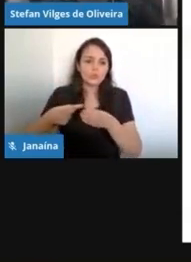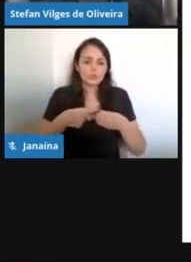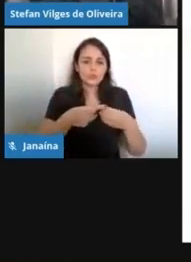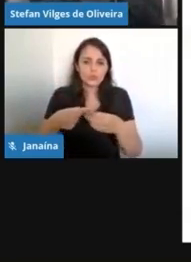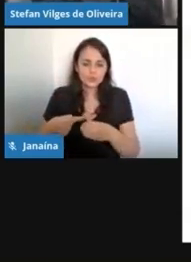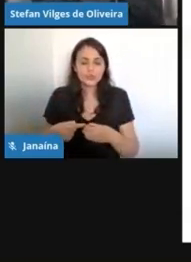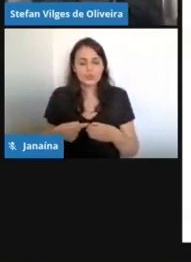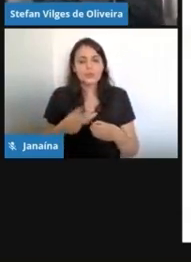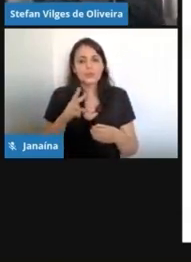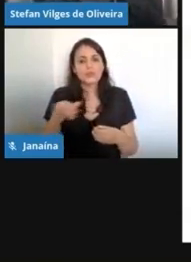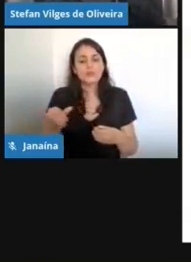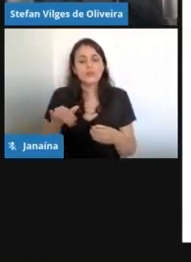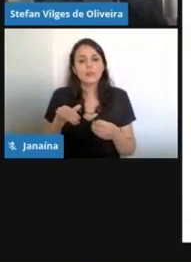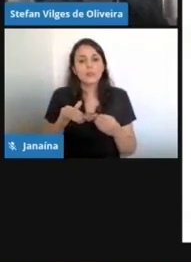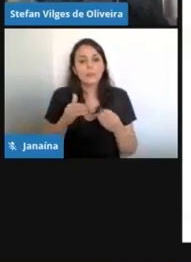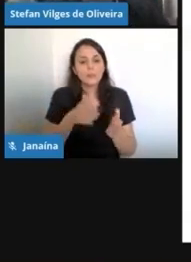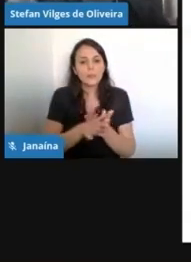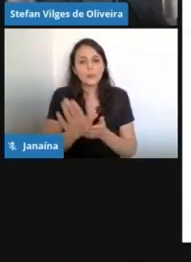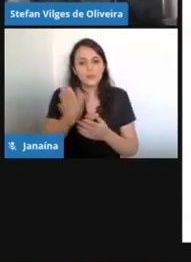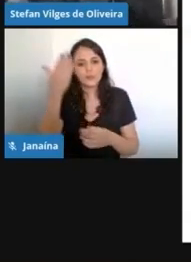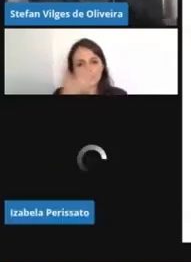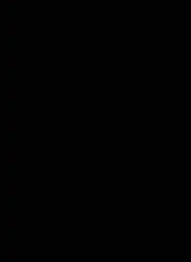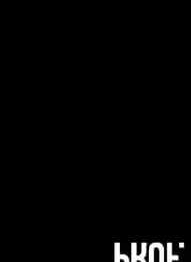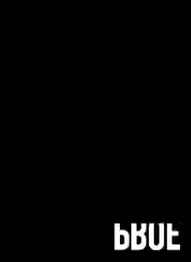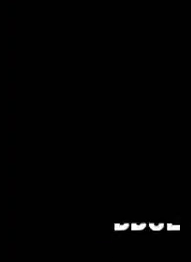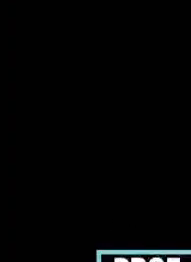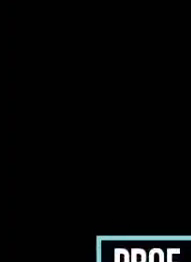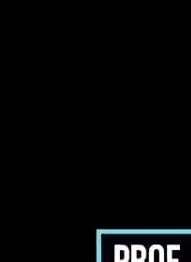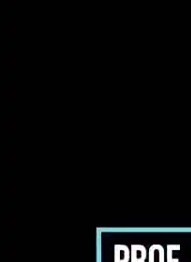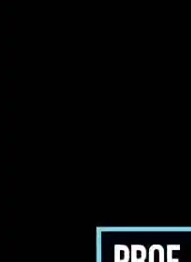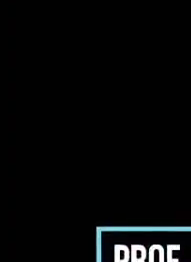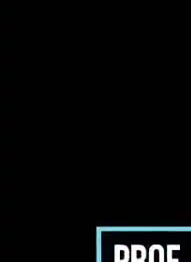partir desses dados. Muito obrigado.